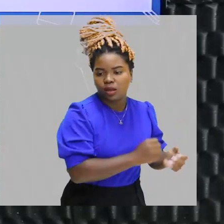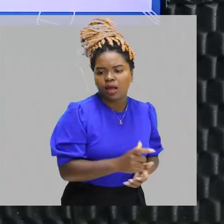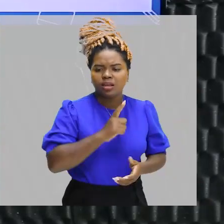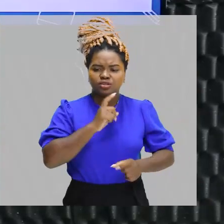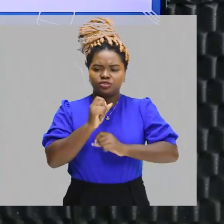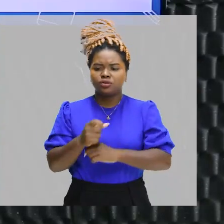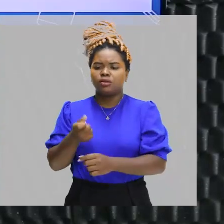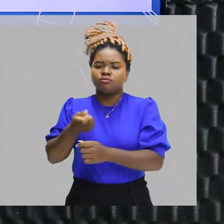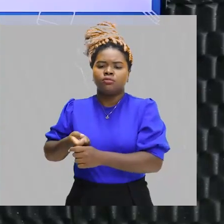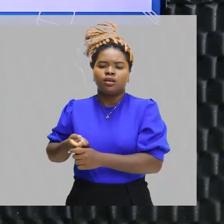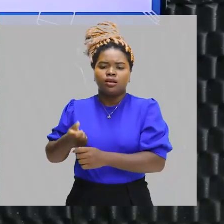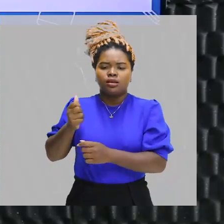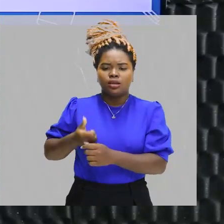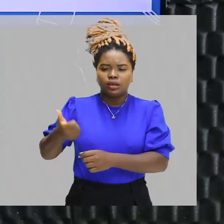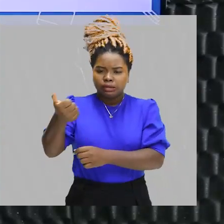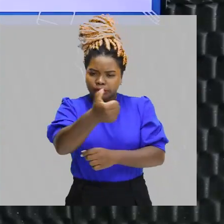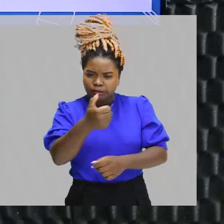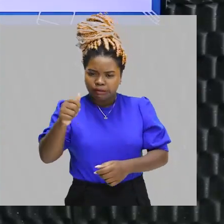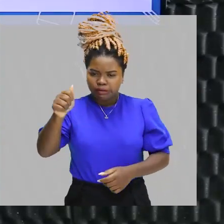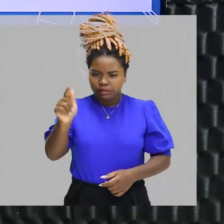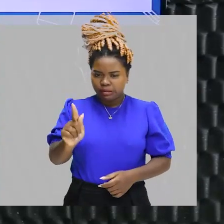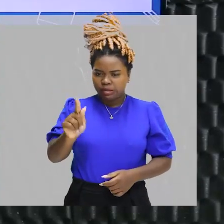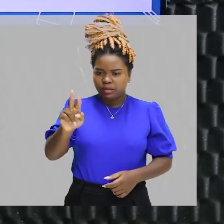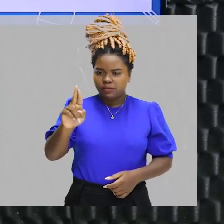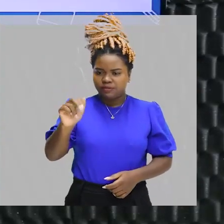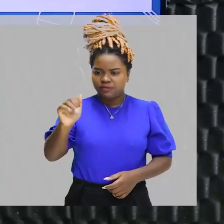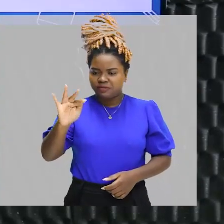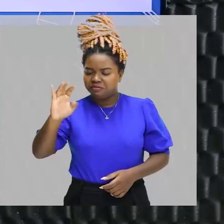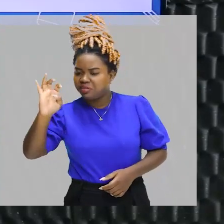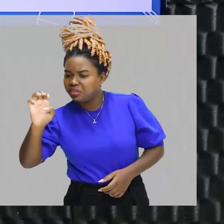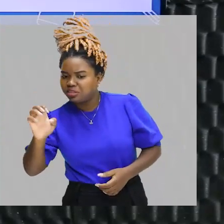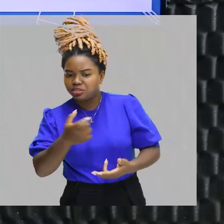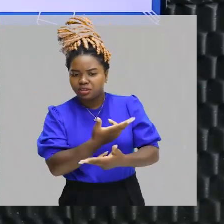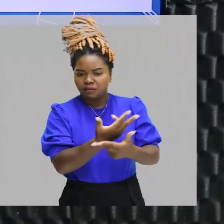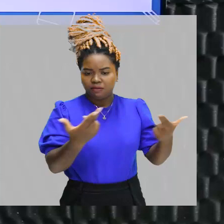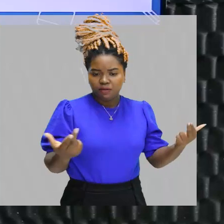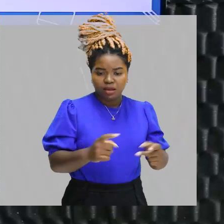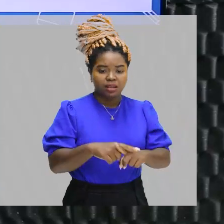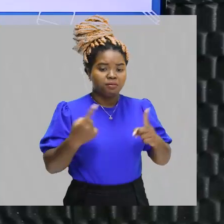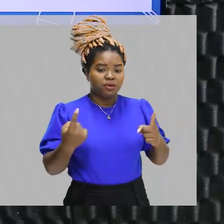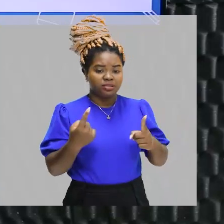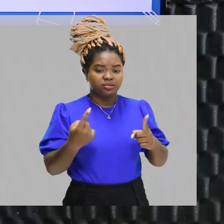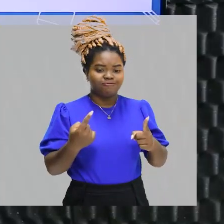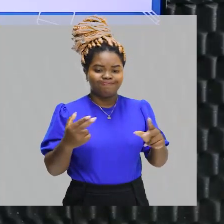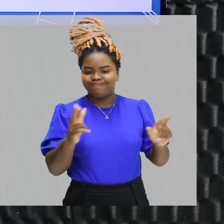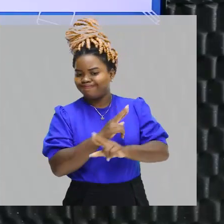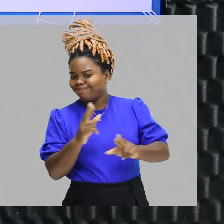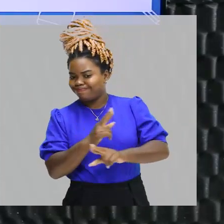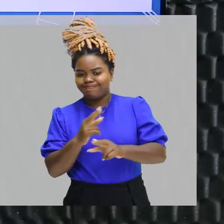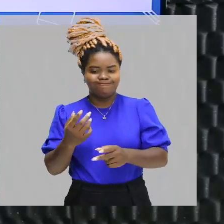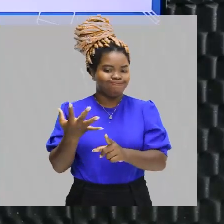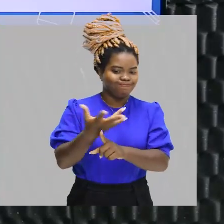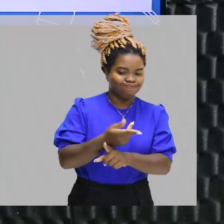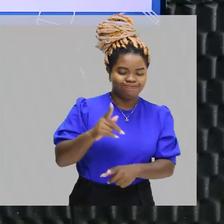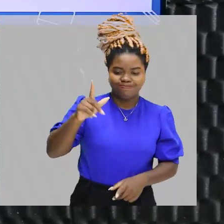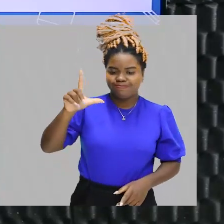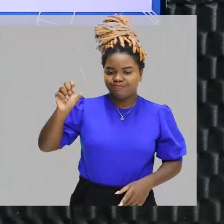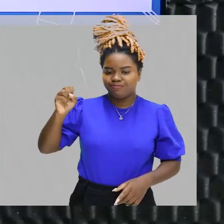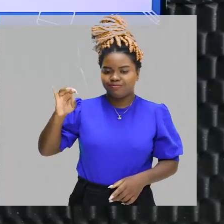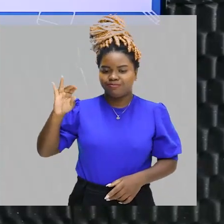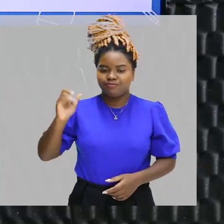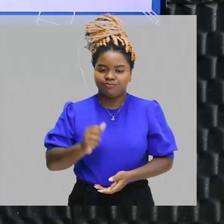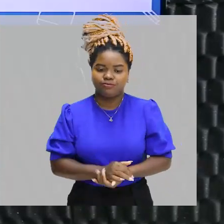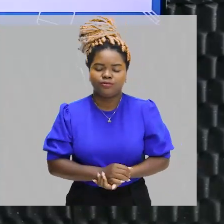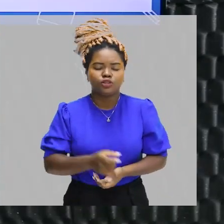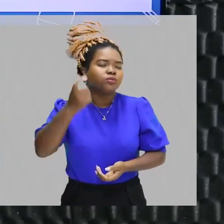tecelagem já começa a entrar nas artes visuais, mas tecnicamente não seriam artes plásticas. Por isso que o termo hoje é obsoleto. Então, quando